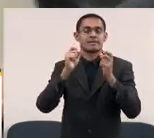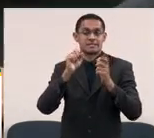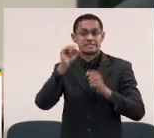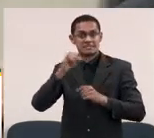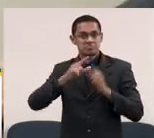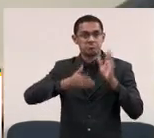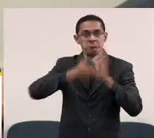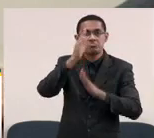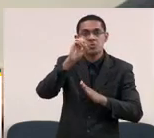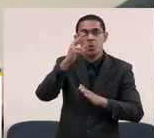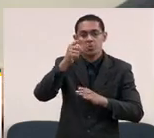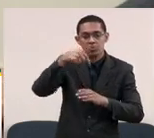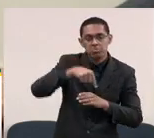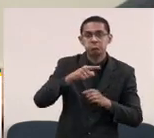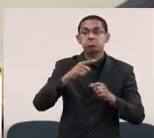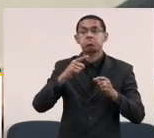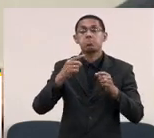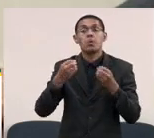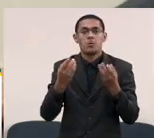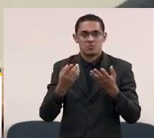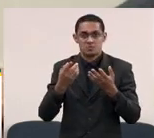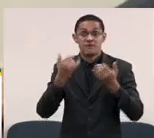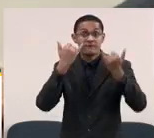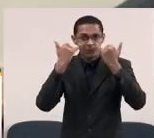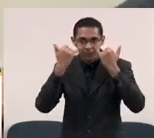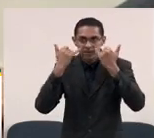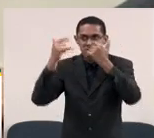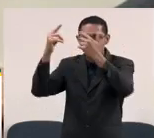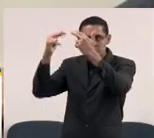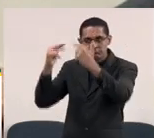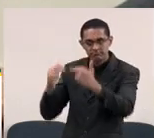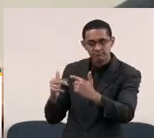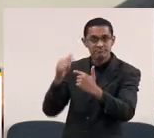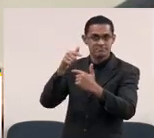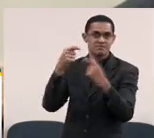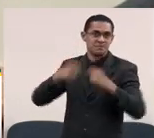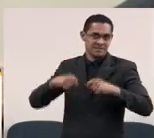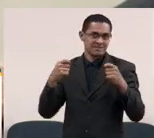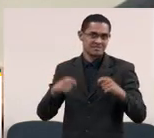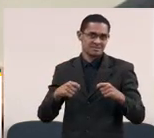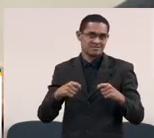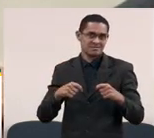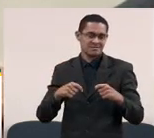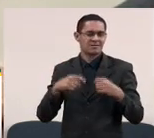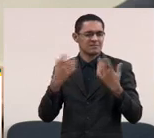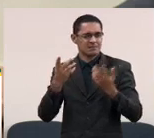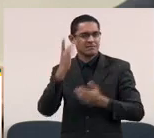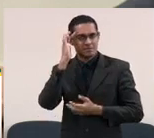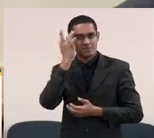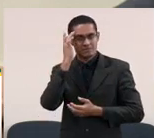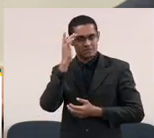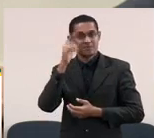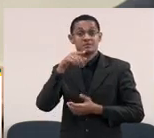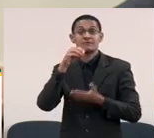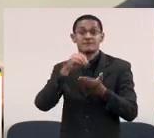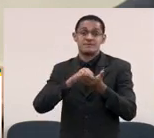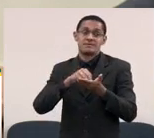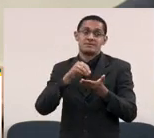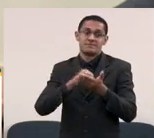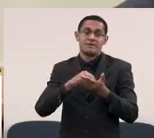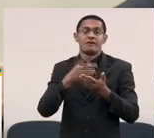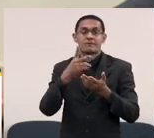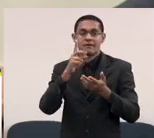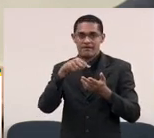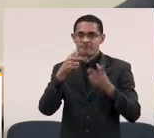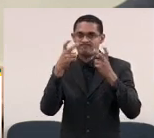plantão dele, que isso pode acontecer, nós sabemos disso. Então, Esse desdobramento, deputado Paulo Lemos, é que também me